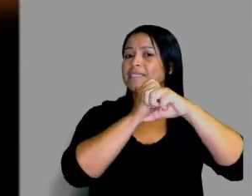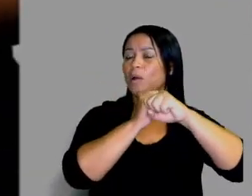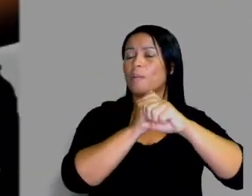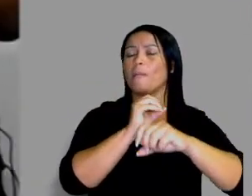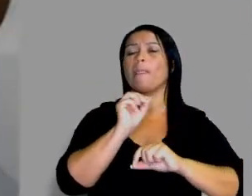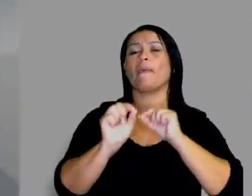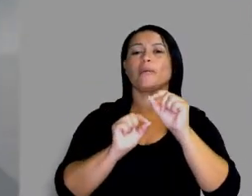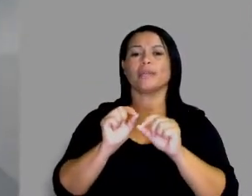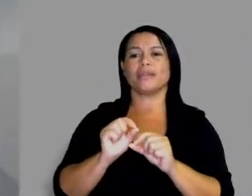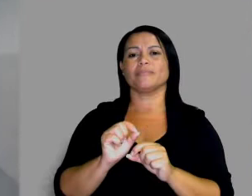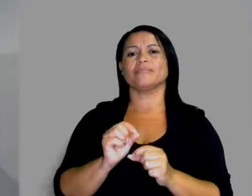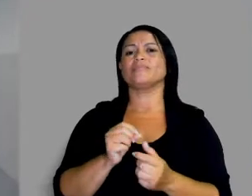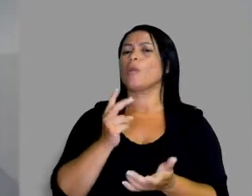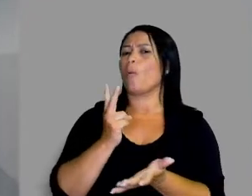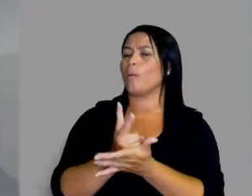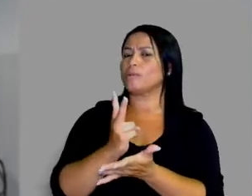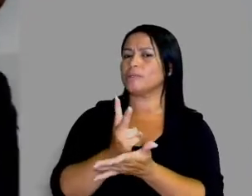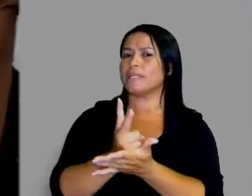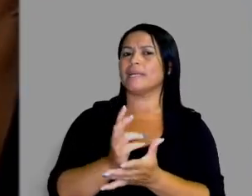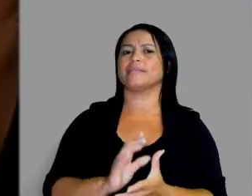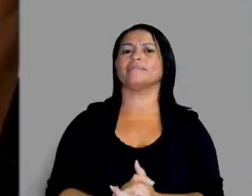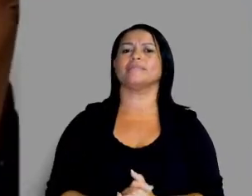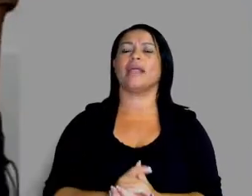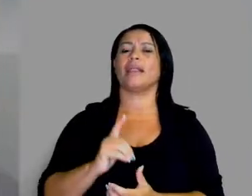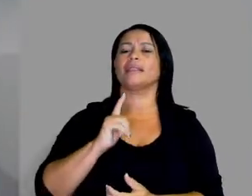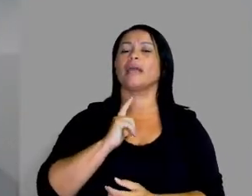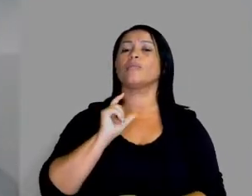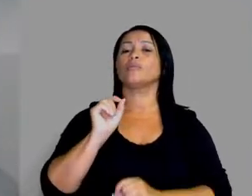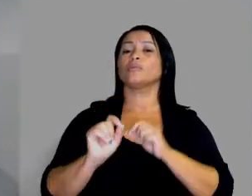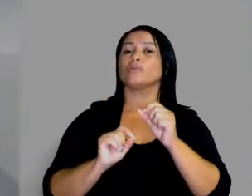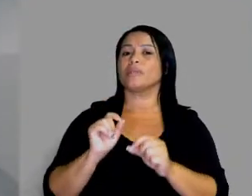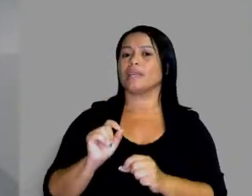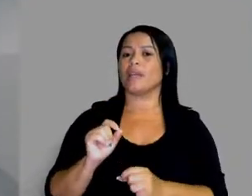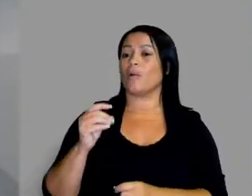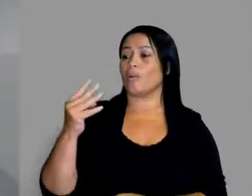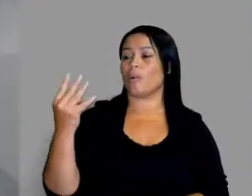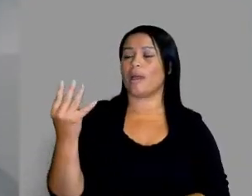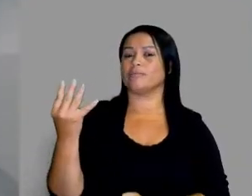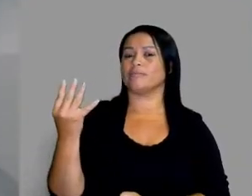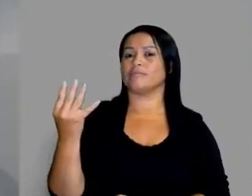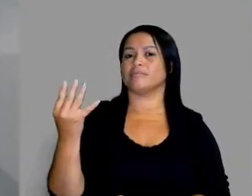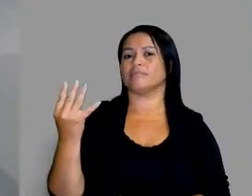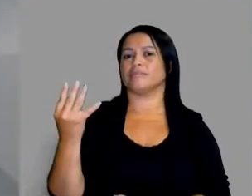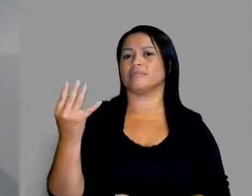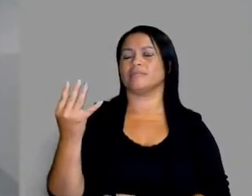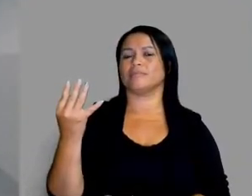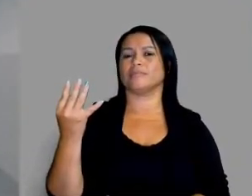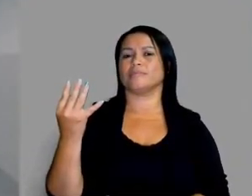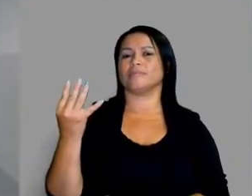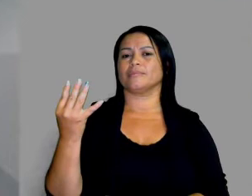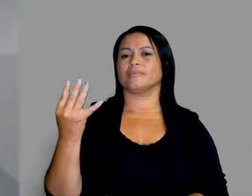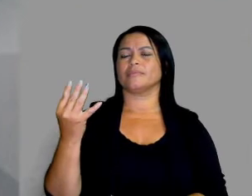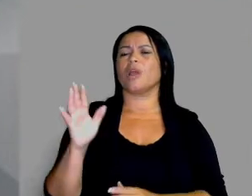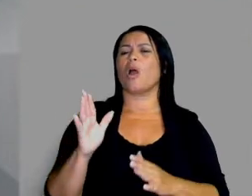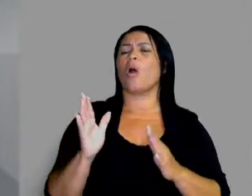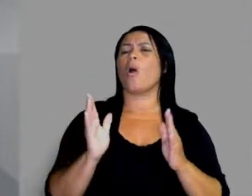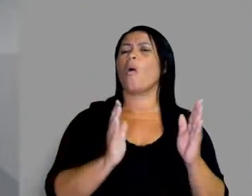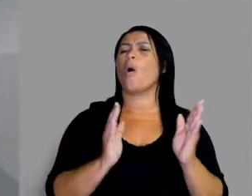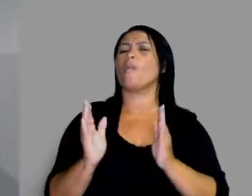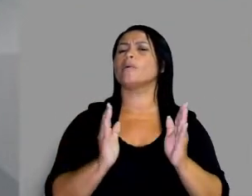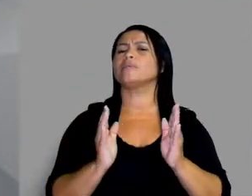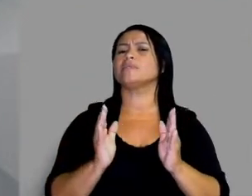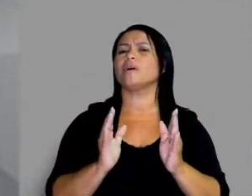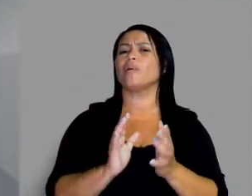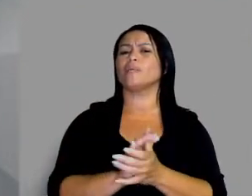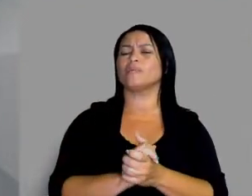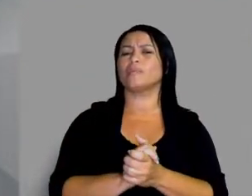bom? Então, dando continuidade, temos aqui, ó, o 4. Em que posição ele